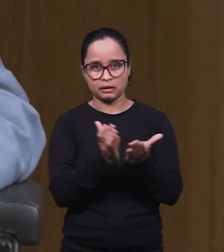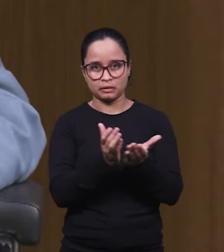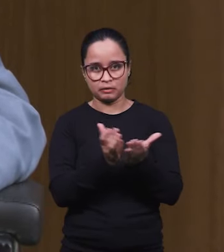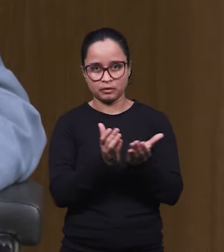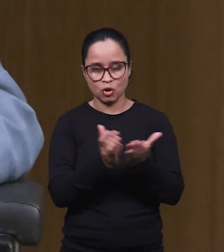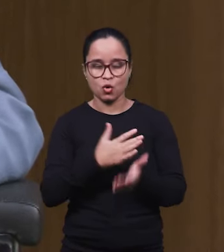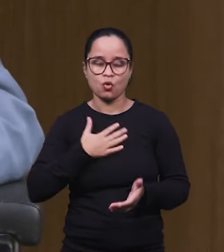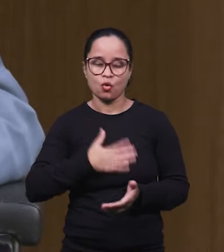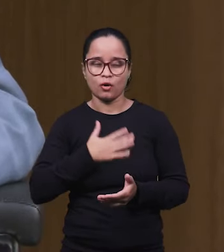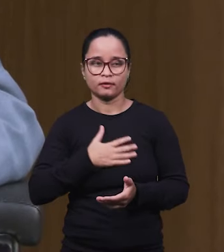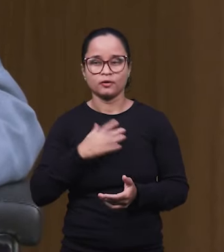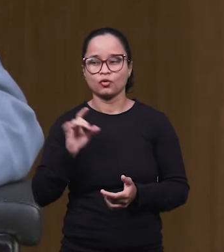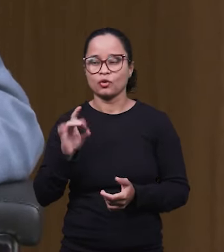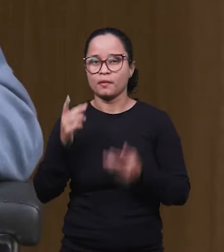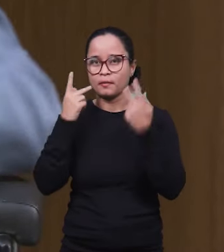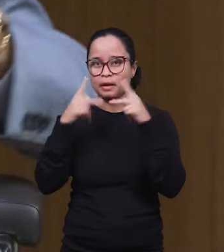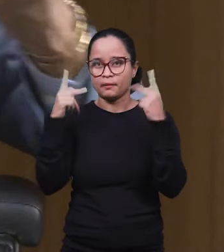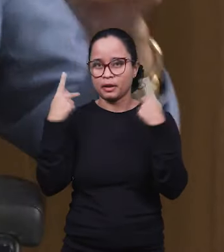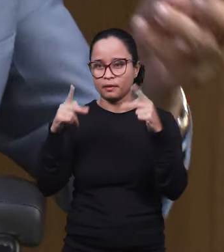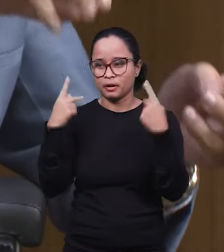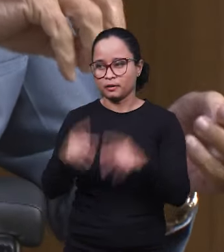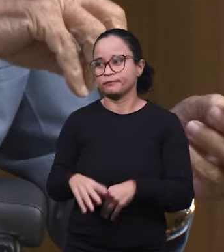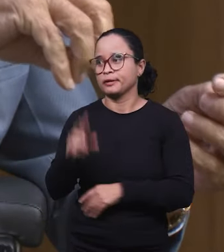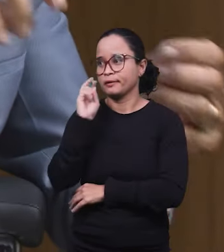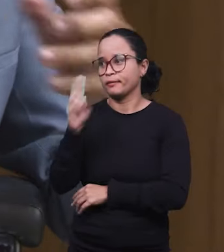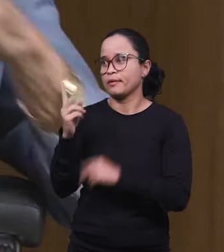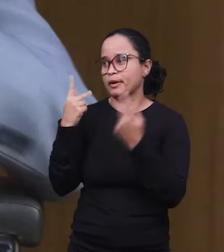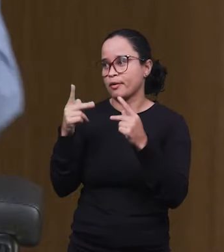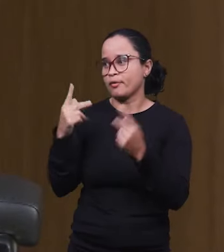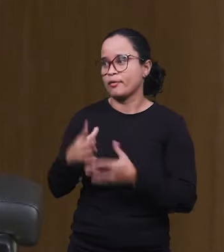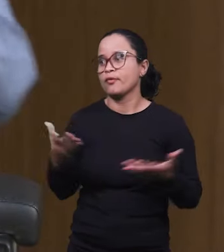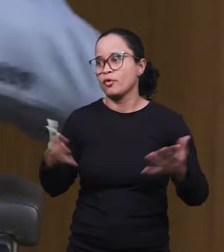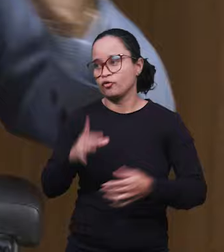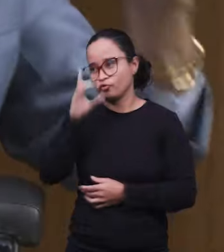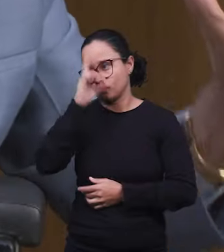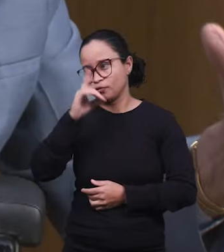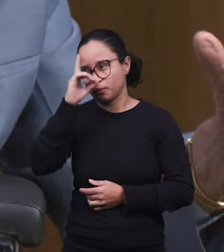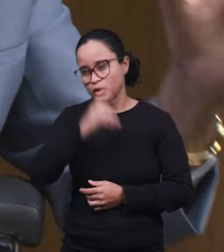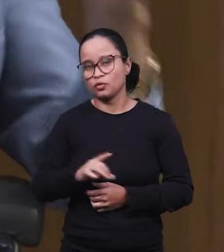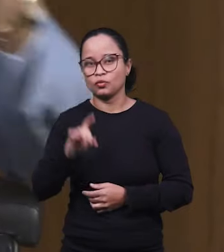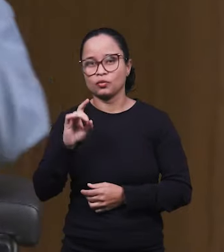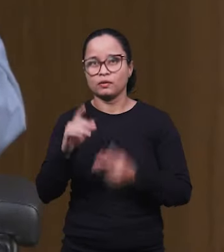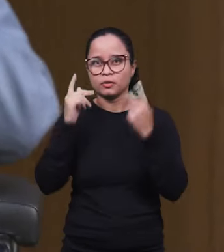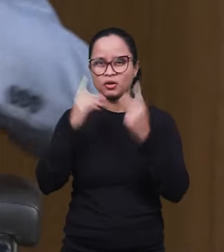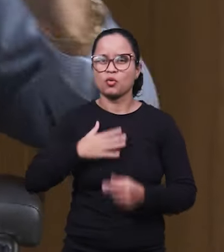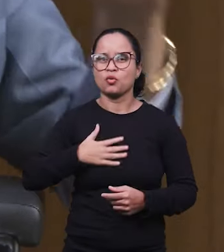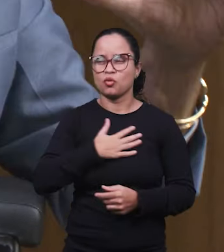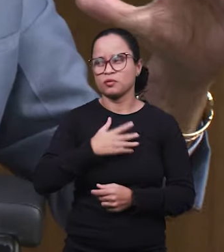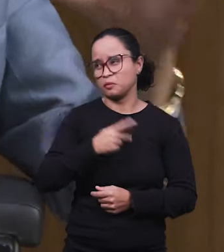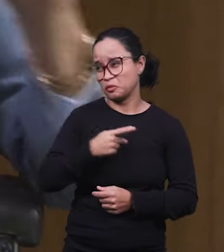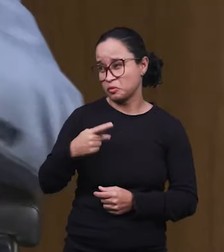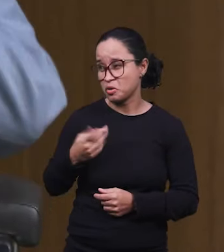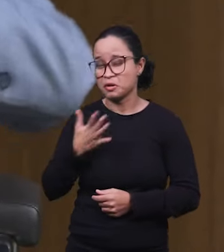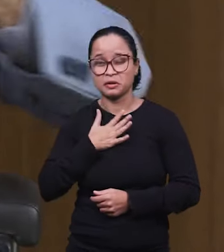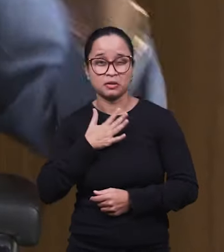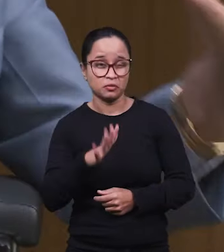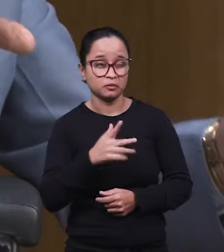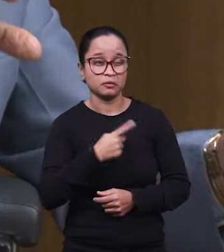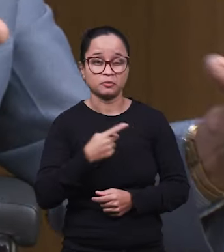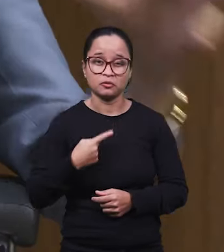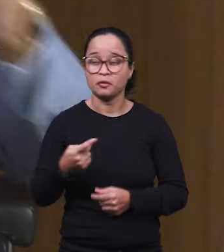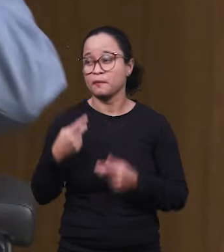pregação. Ele só gosta de pregação. Ele quer ouvir pregação hoje, domingo ele vai na igreja, voltou, gostou do pastor, não gostou, o